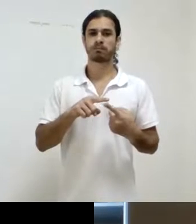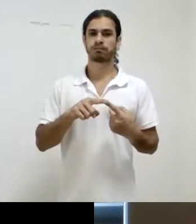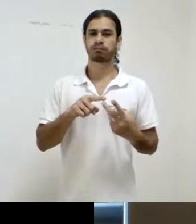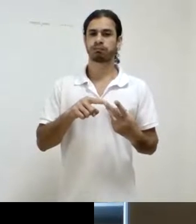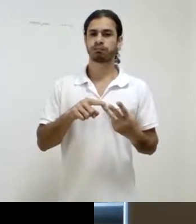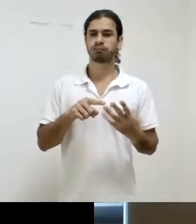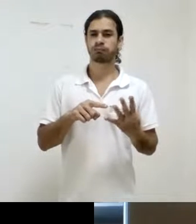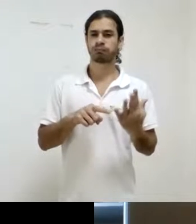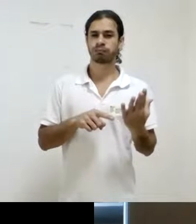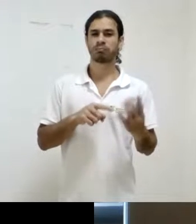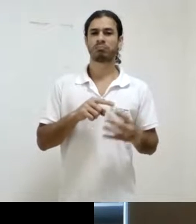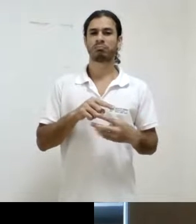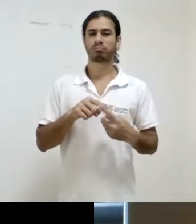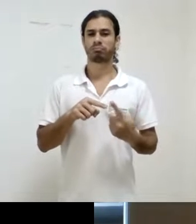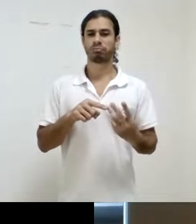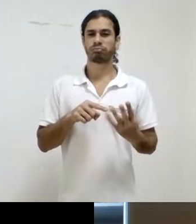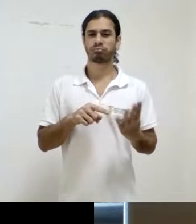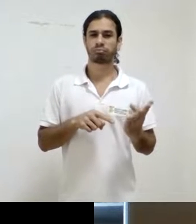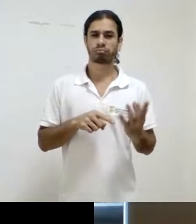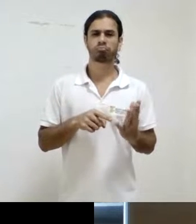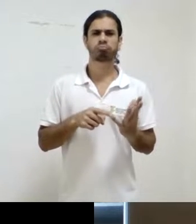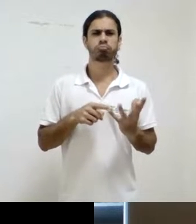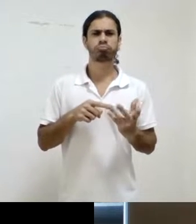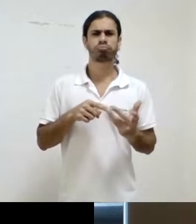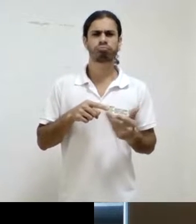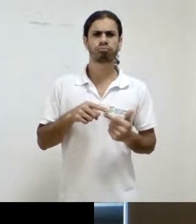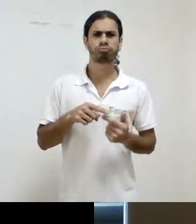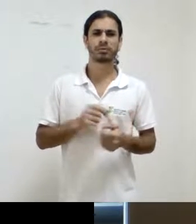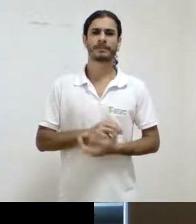Mas já tá transmitindo lá. Eu tô de olho aqui, já tá transmitindo.